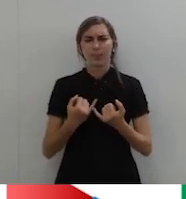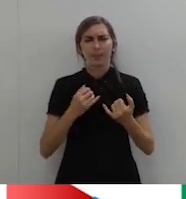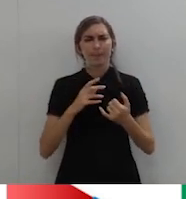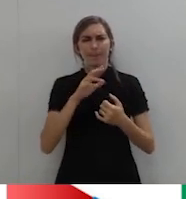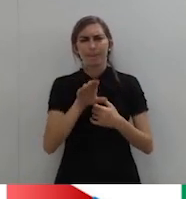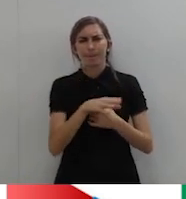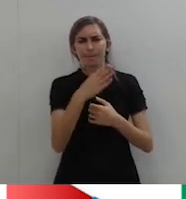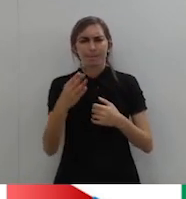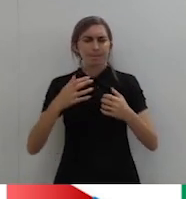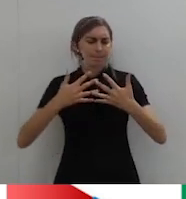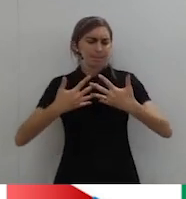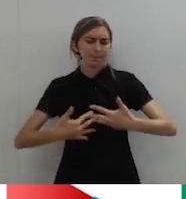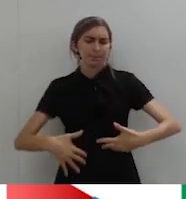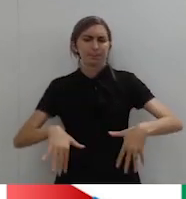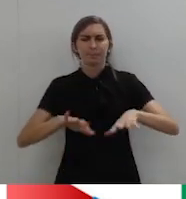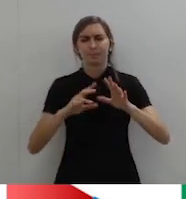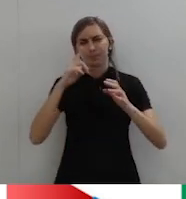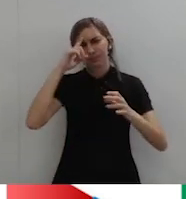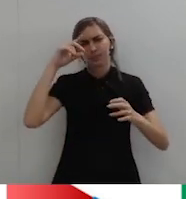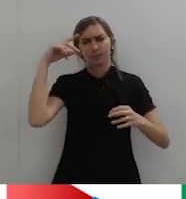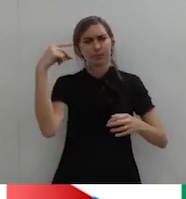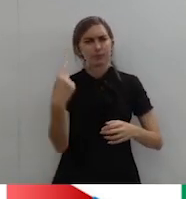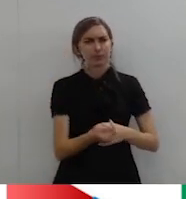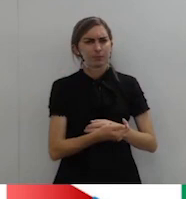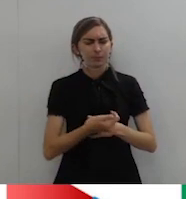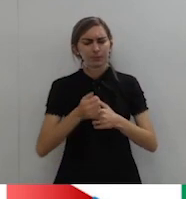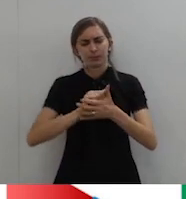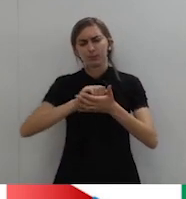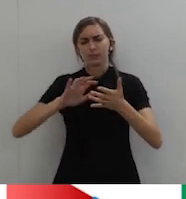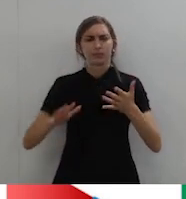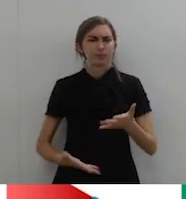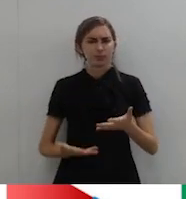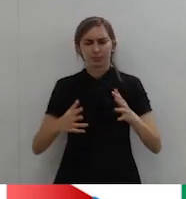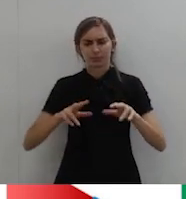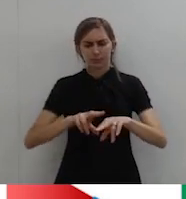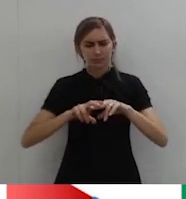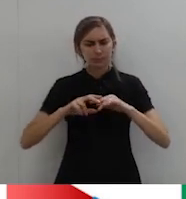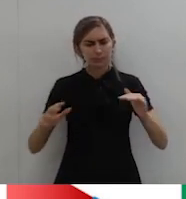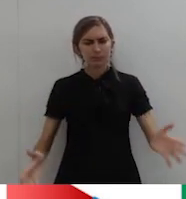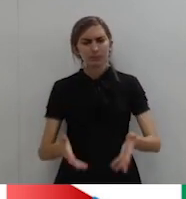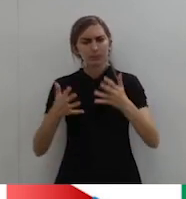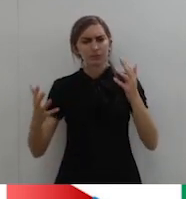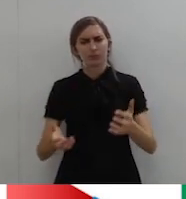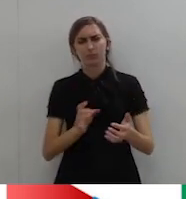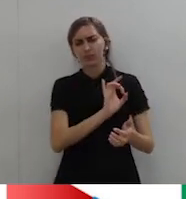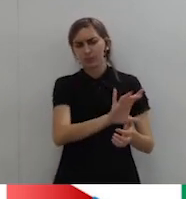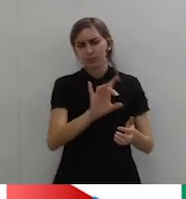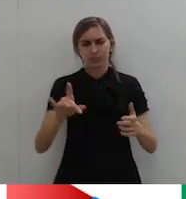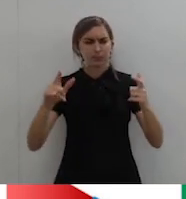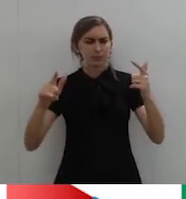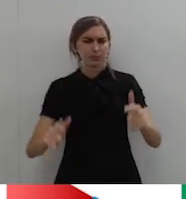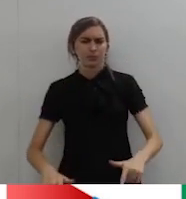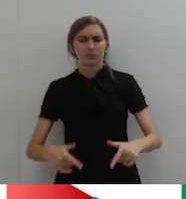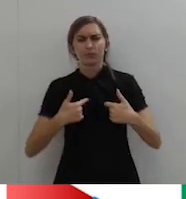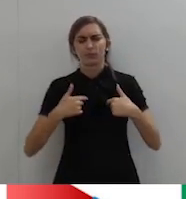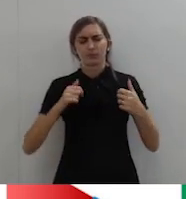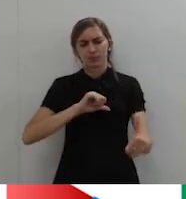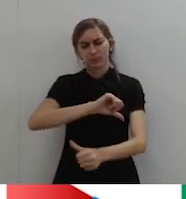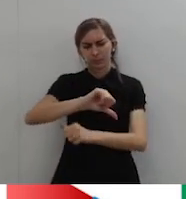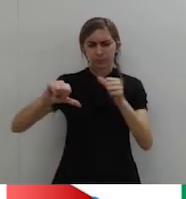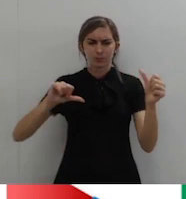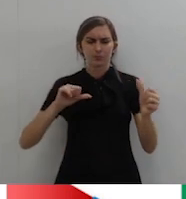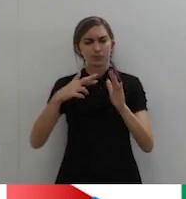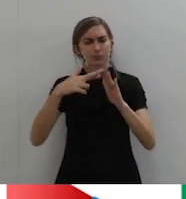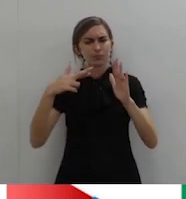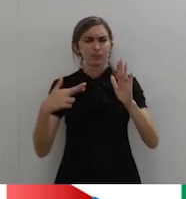eles são espontâneos, criativos e de atividade muito motivadora. E cada local vai poder modificar